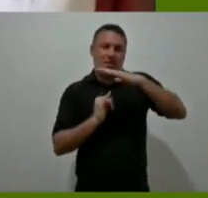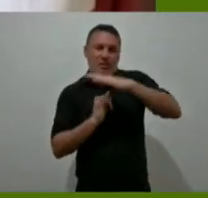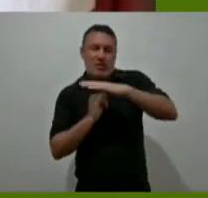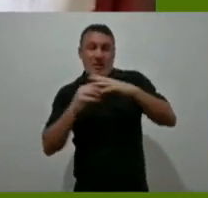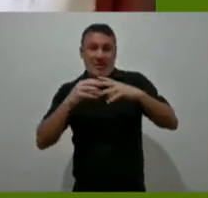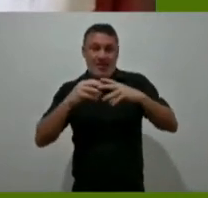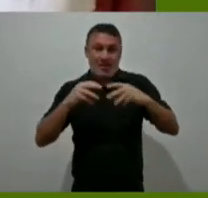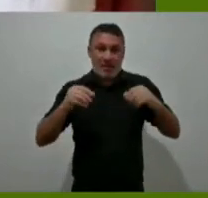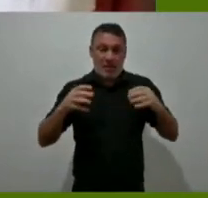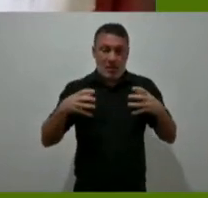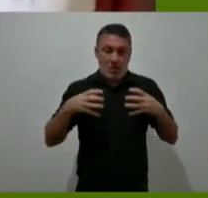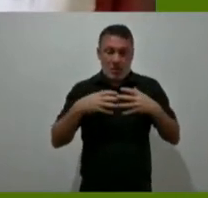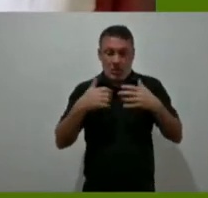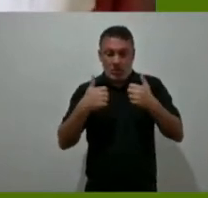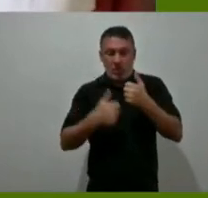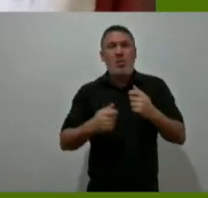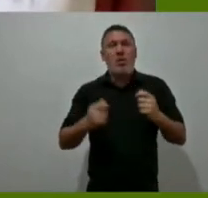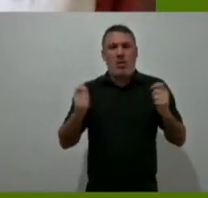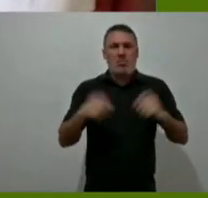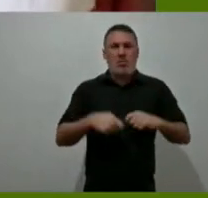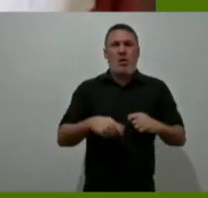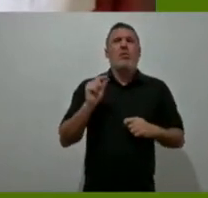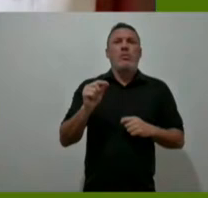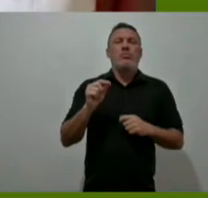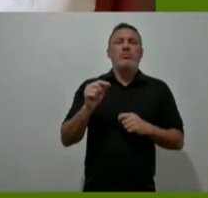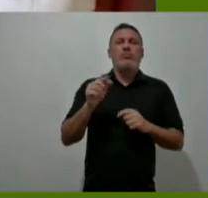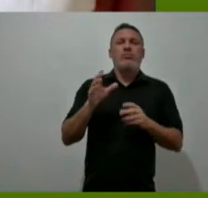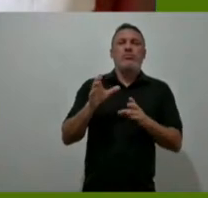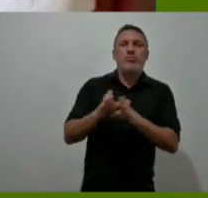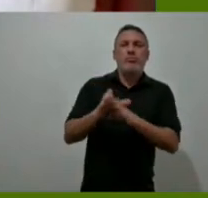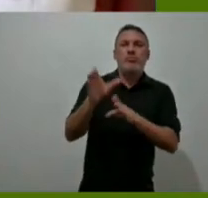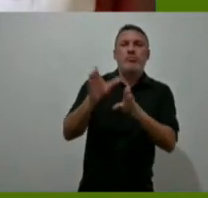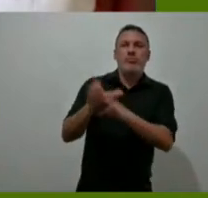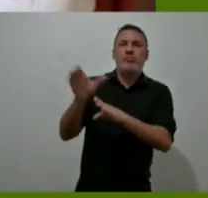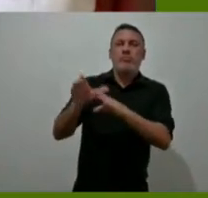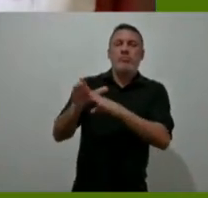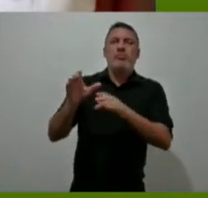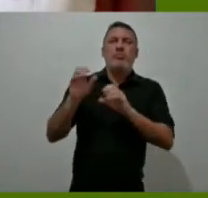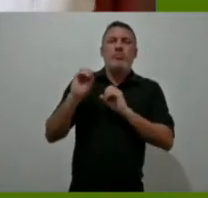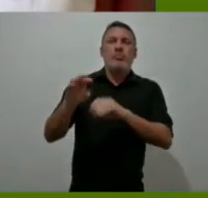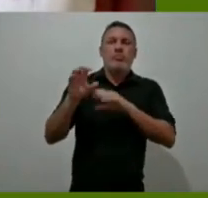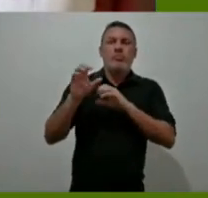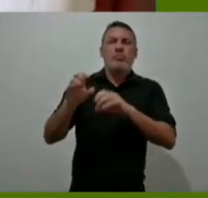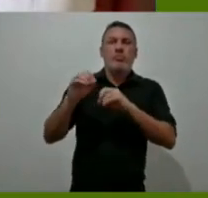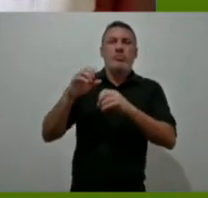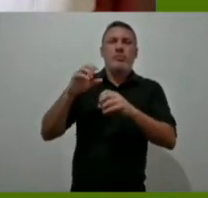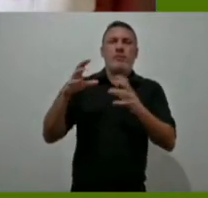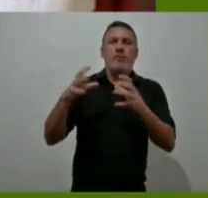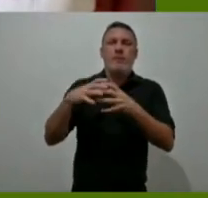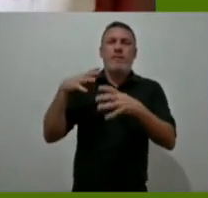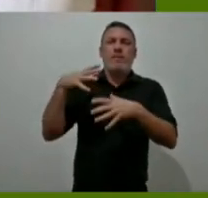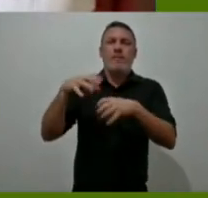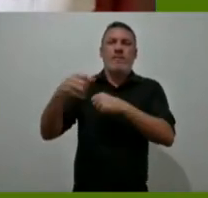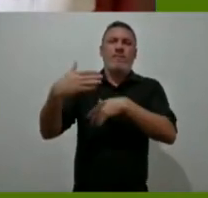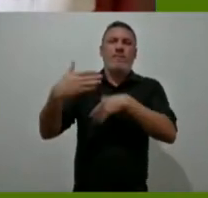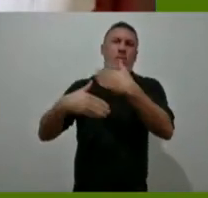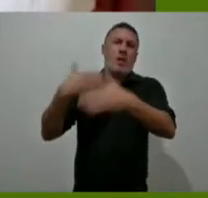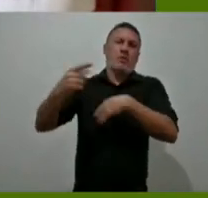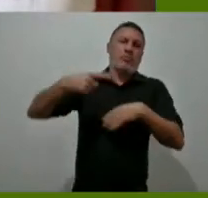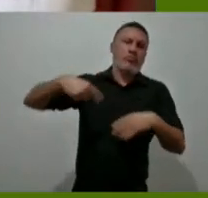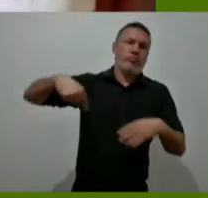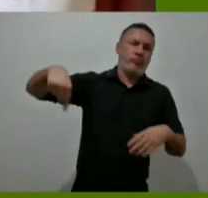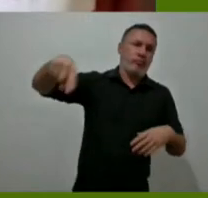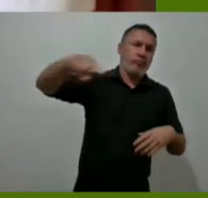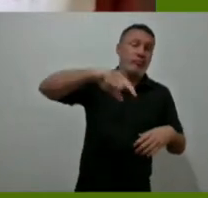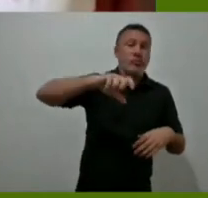formar outras instituições. O nosso desejo, e isso eu falo para os empresários que estejam escutando, que poderiam se